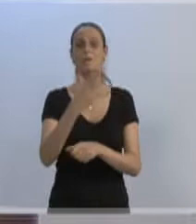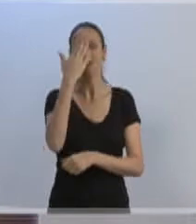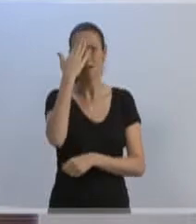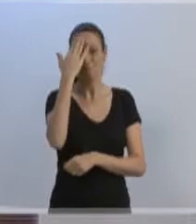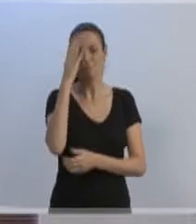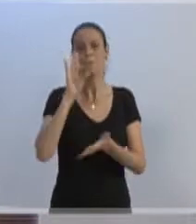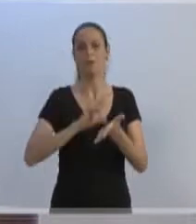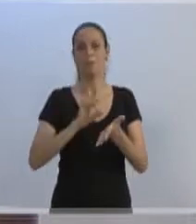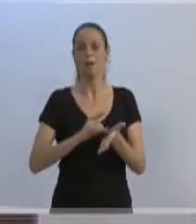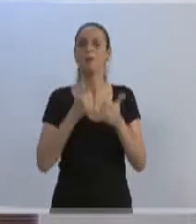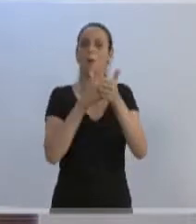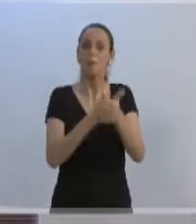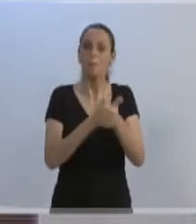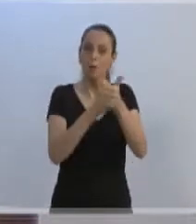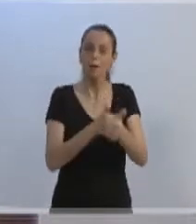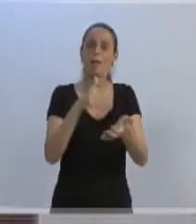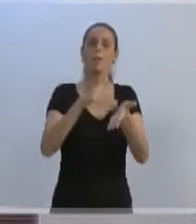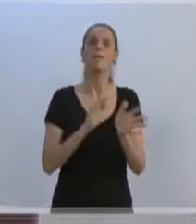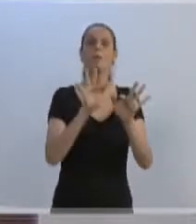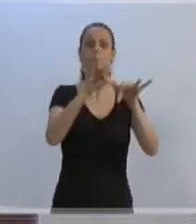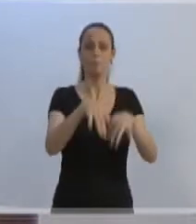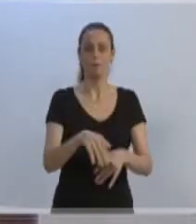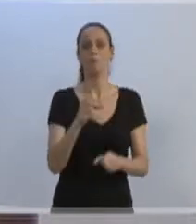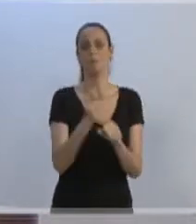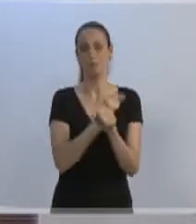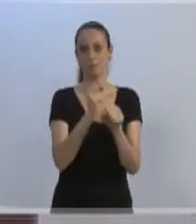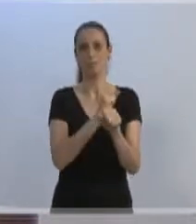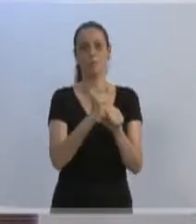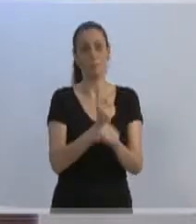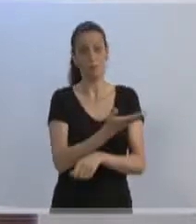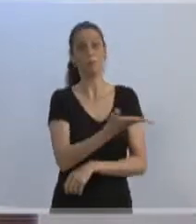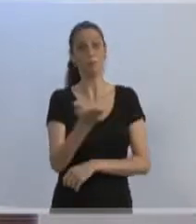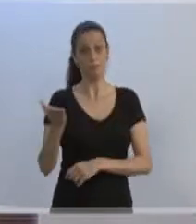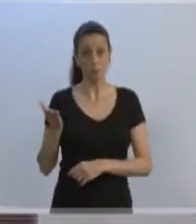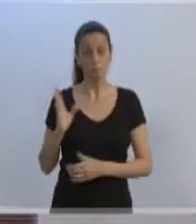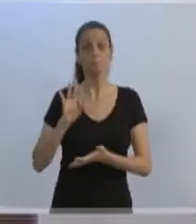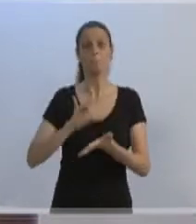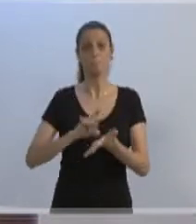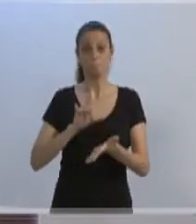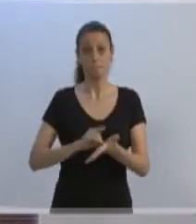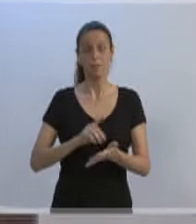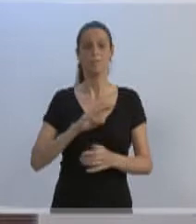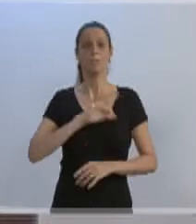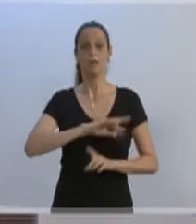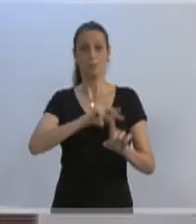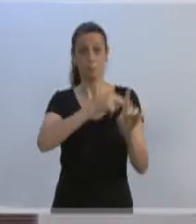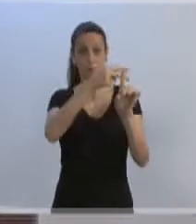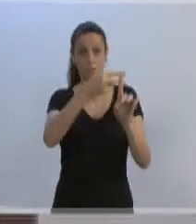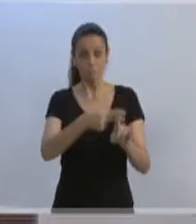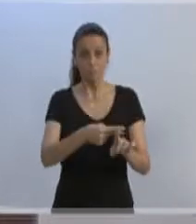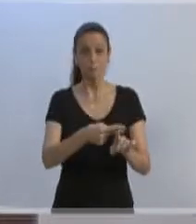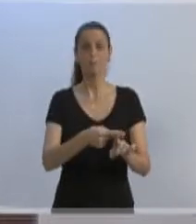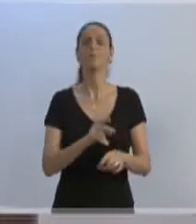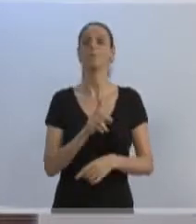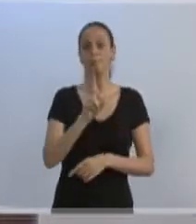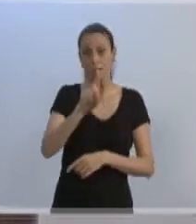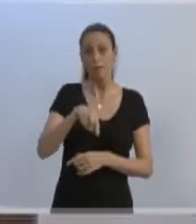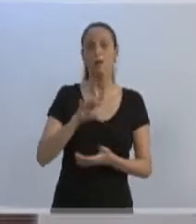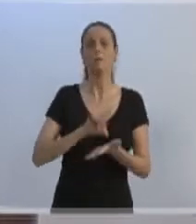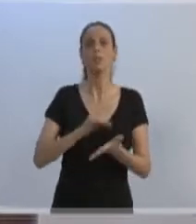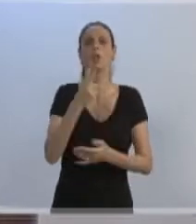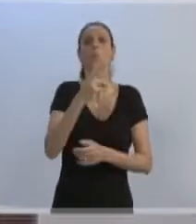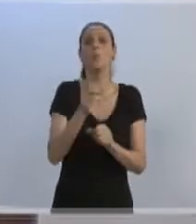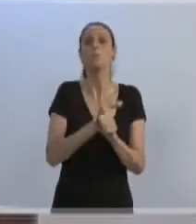adianta todos os problemas ali feito na construção senhores esse reajuste sendo dado é só esses dois